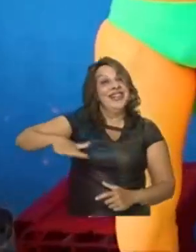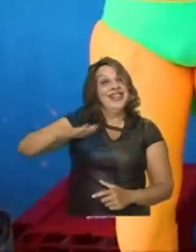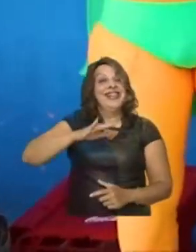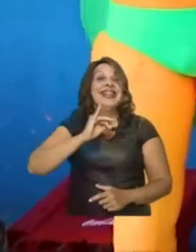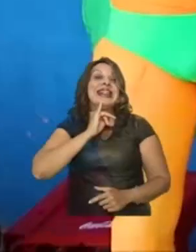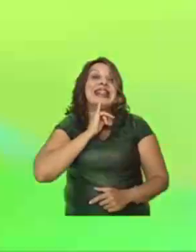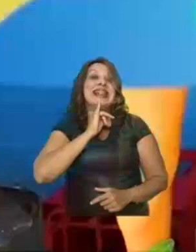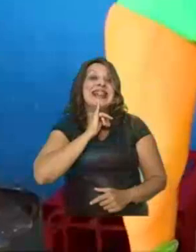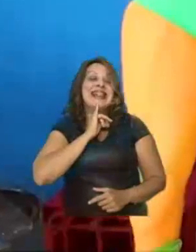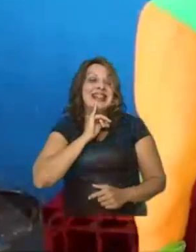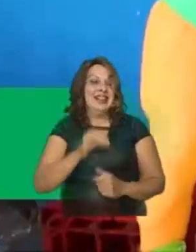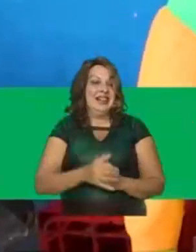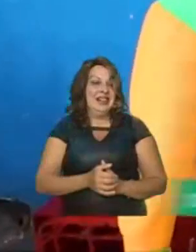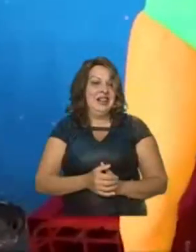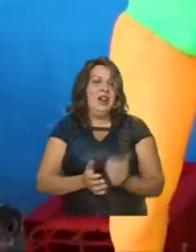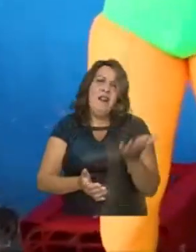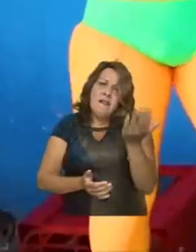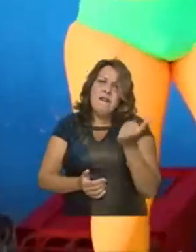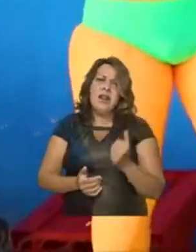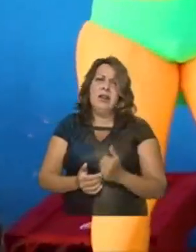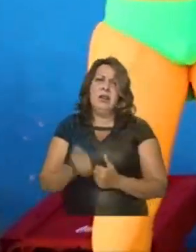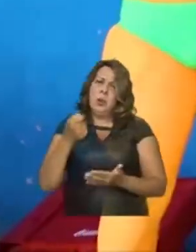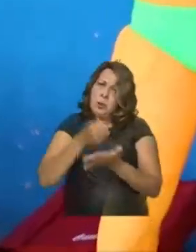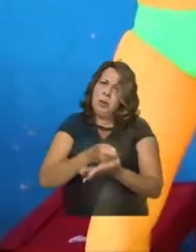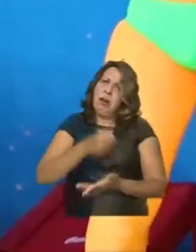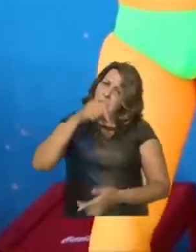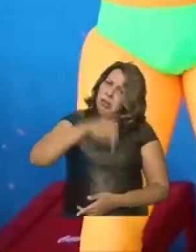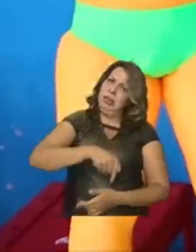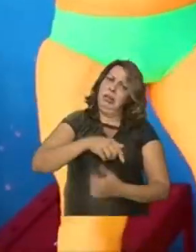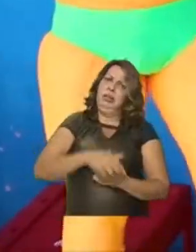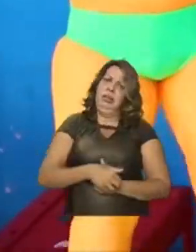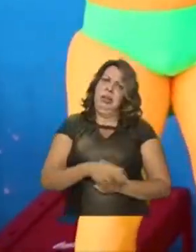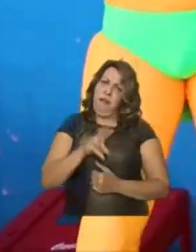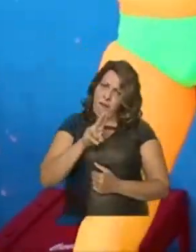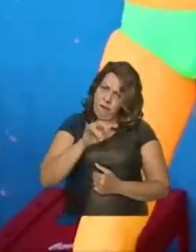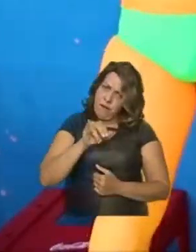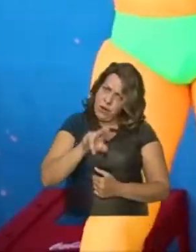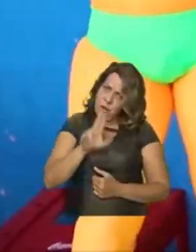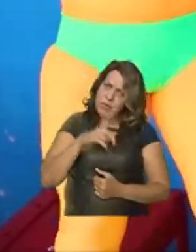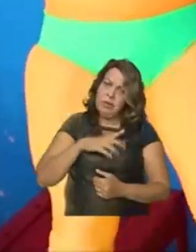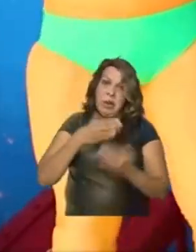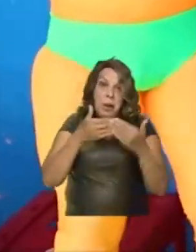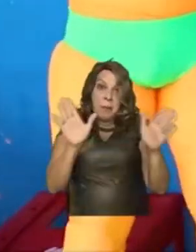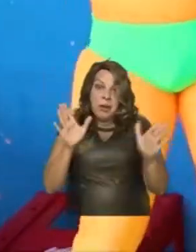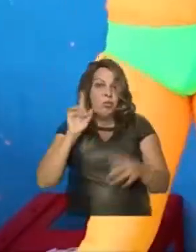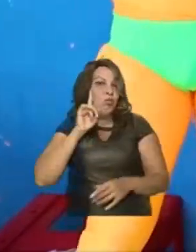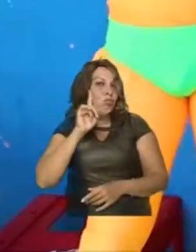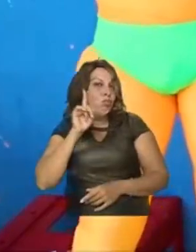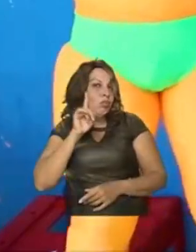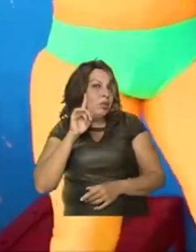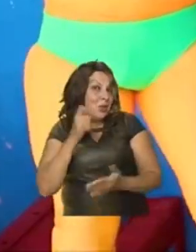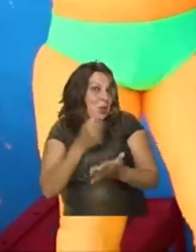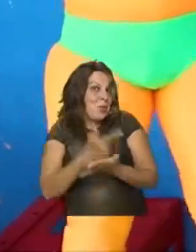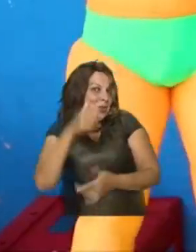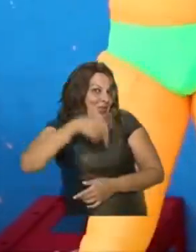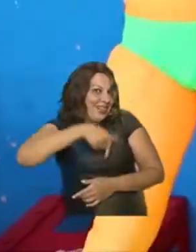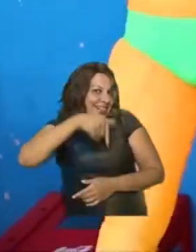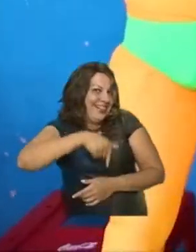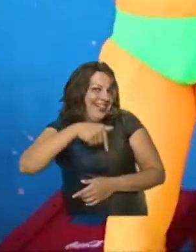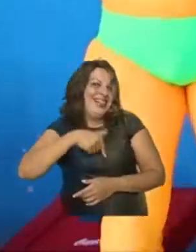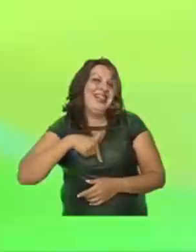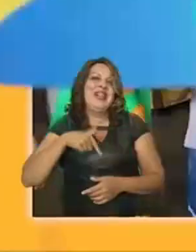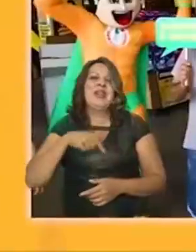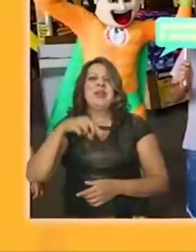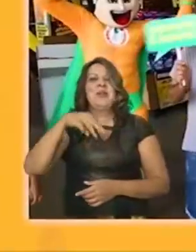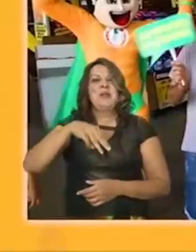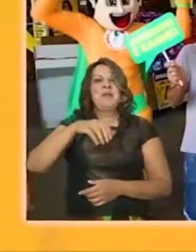Regional Itabaiana. Vem adquirir seu Caju Cap aqui, viu? Estamos abertos todos os dias. Venha fazer suas compras aqui na Mercearia